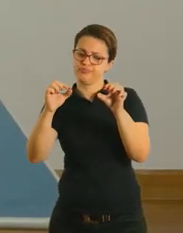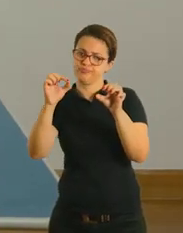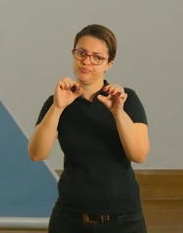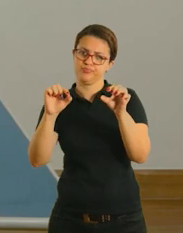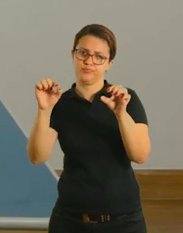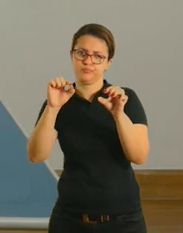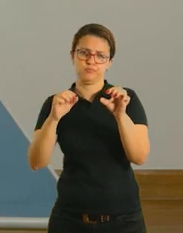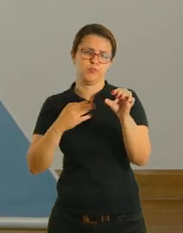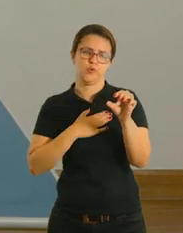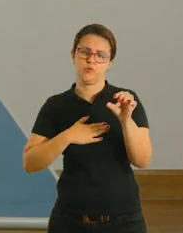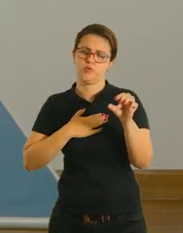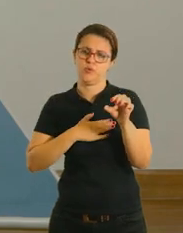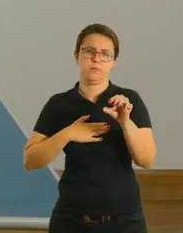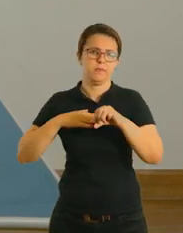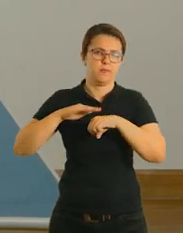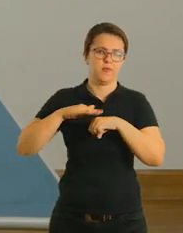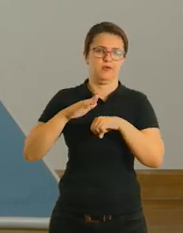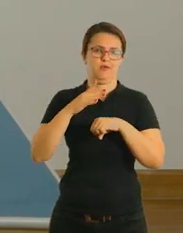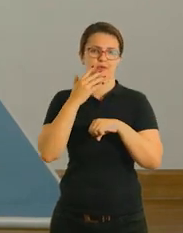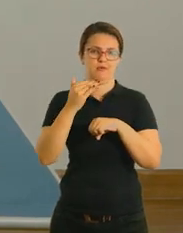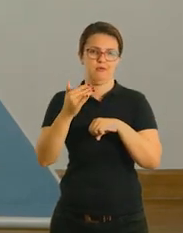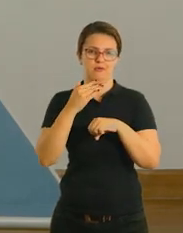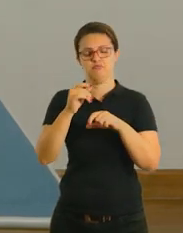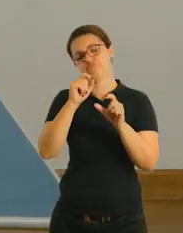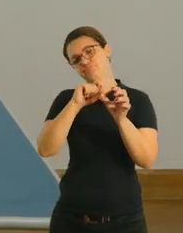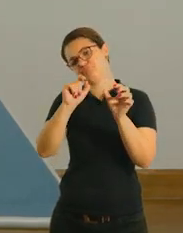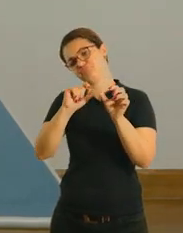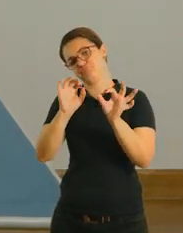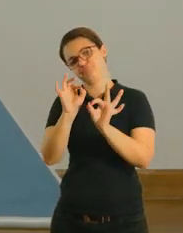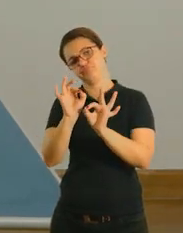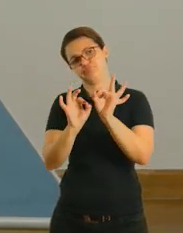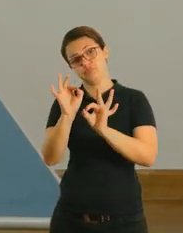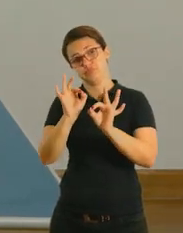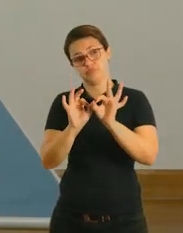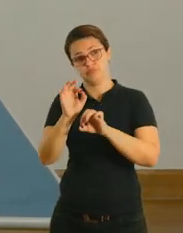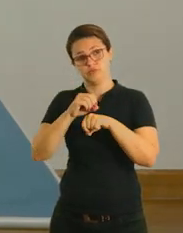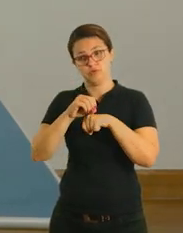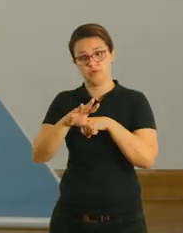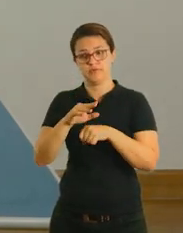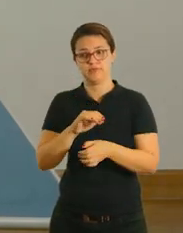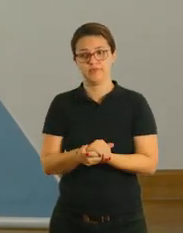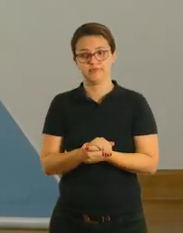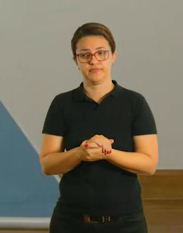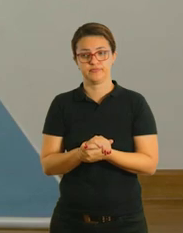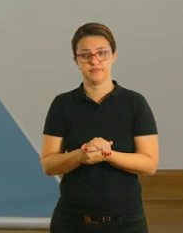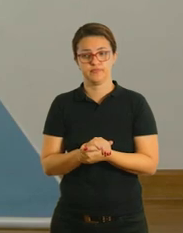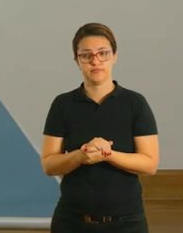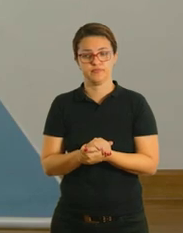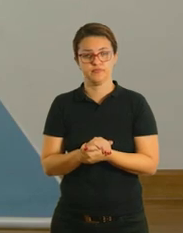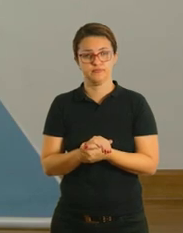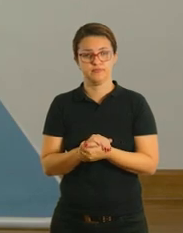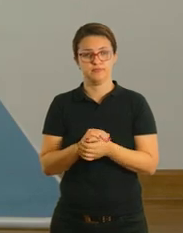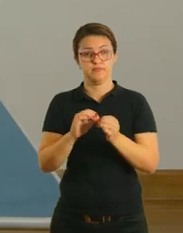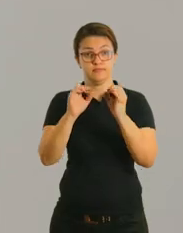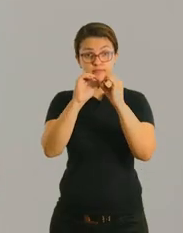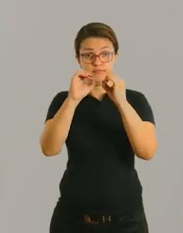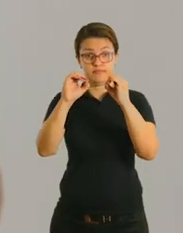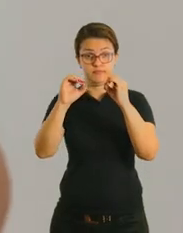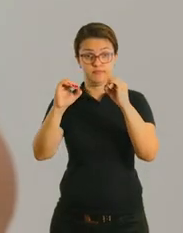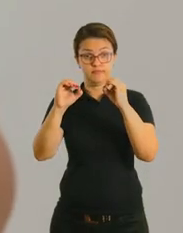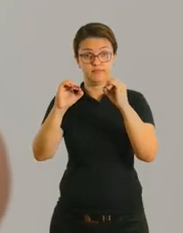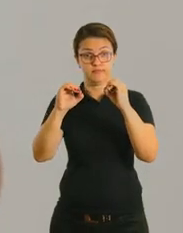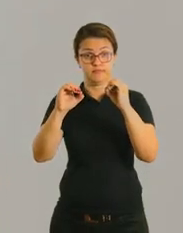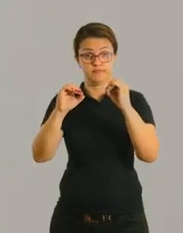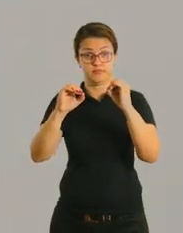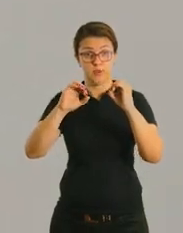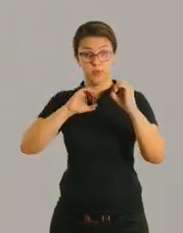vocês gostarem mais. E por último, a minha sugestão aqui foi pegar 3 botões